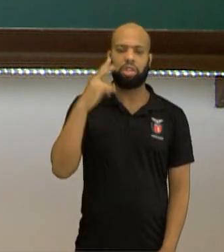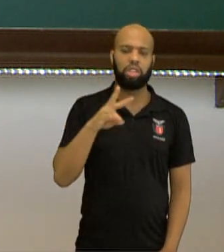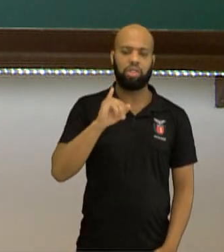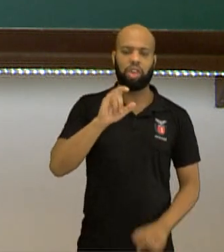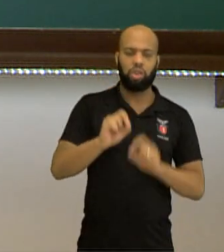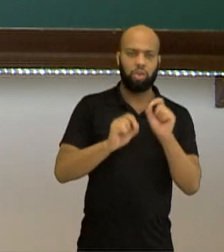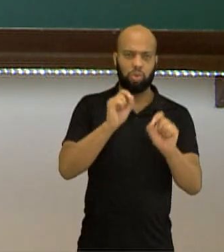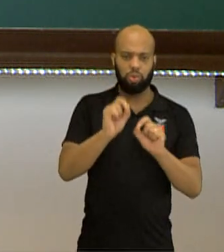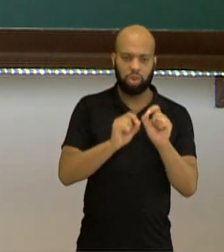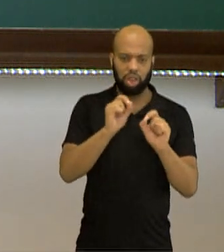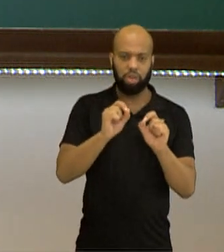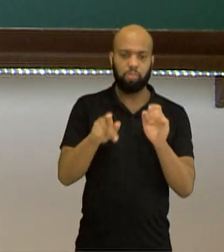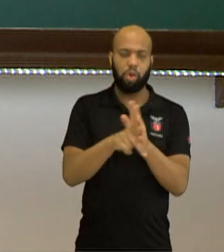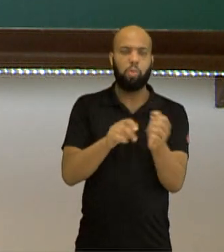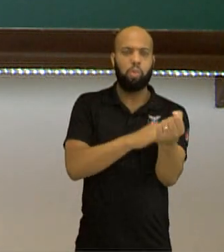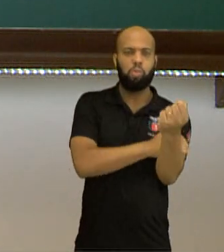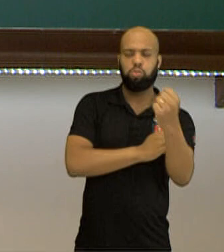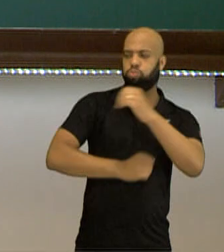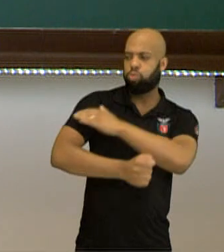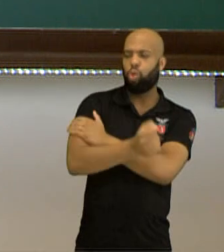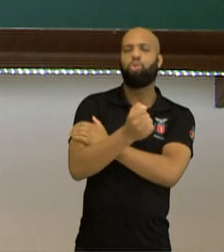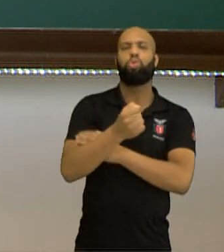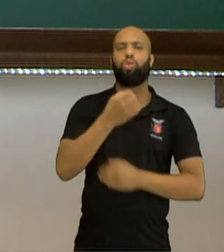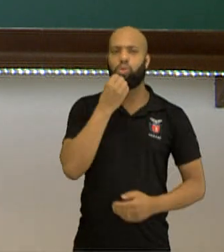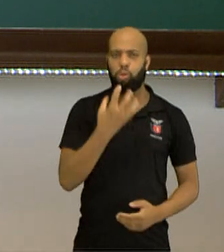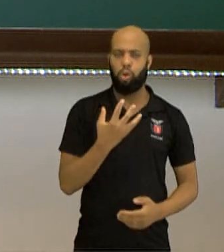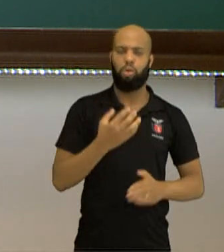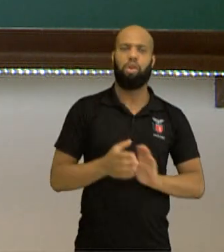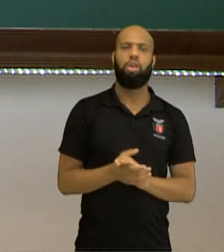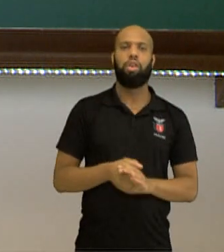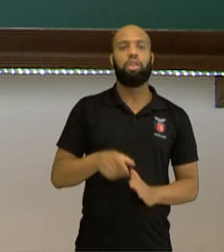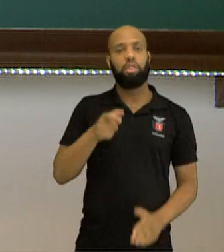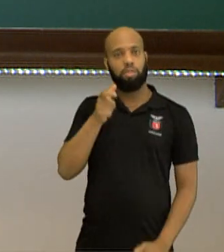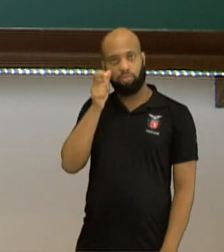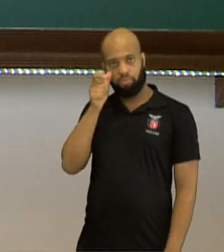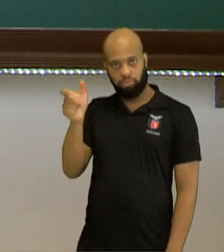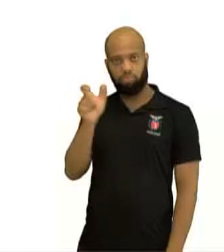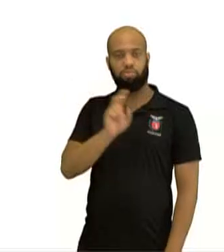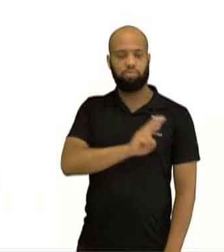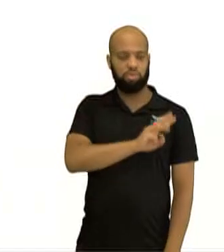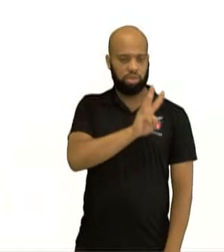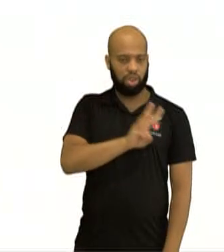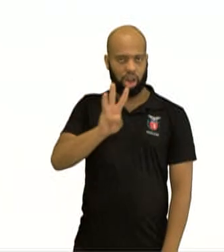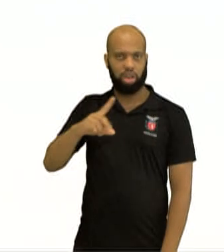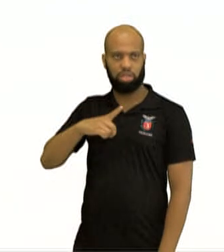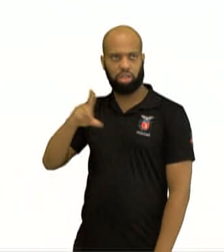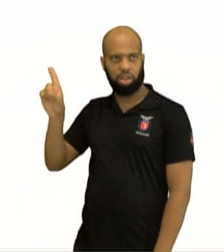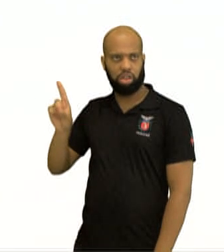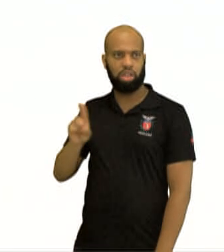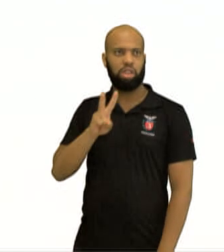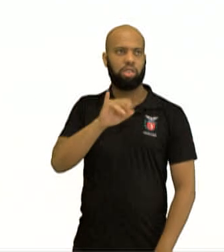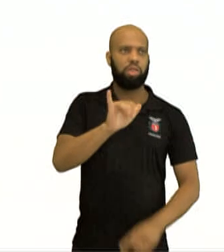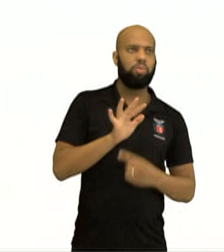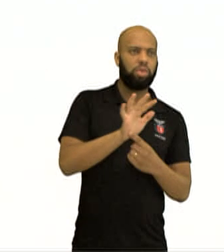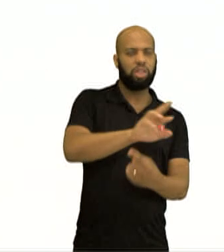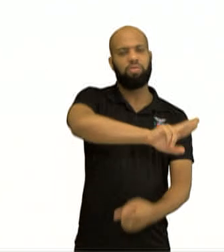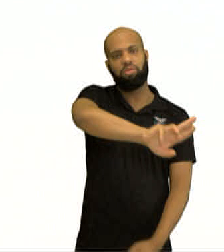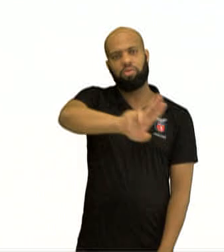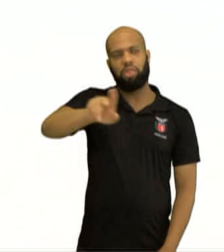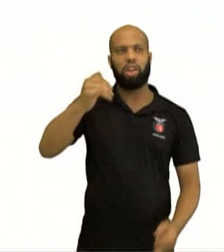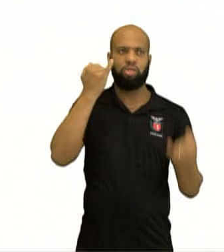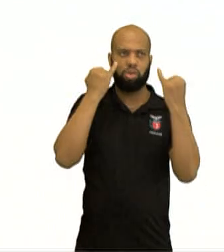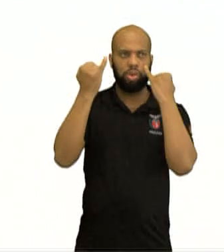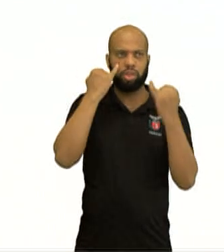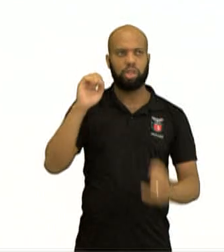e reparação muscular. Então, uma matéria bastante interessante no site Minha Vida, que vai trazer para vocês várias informações